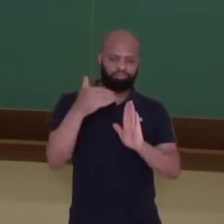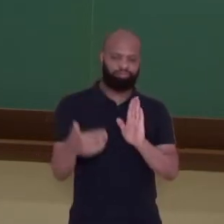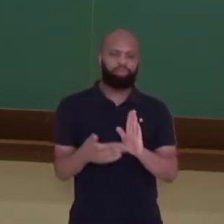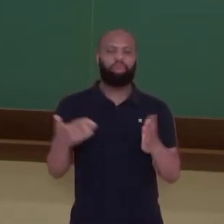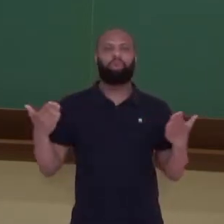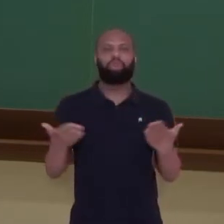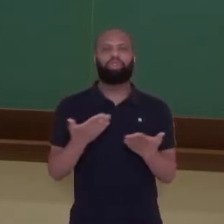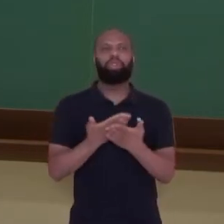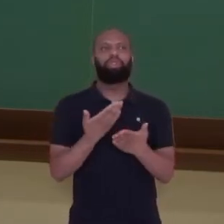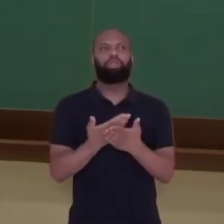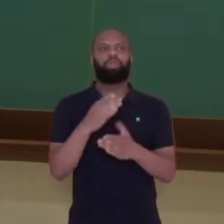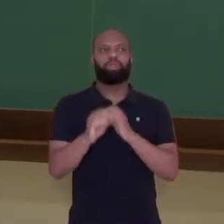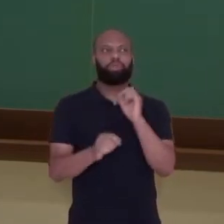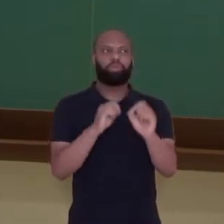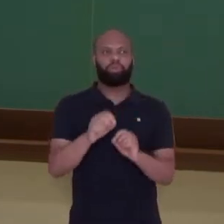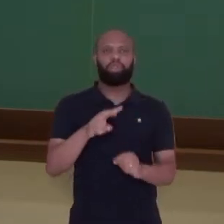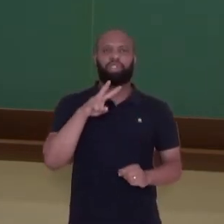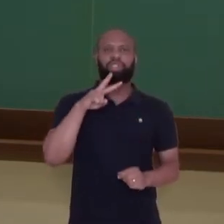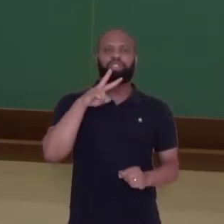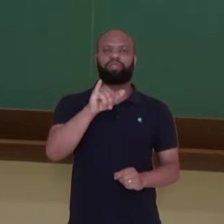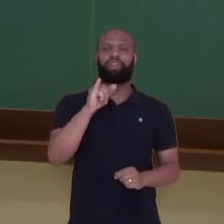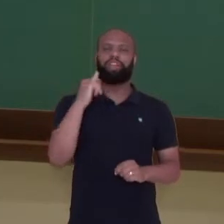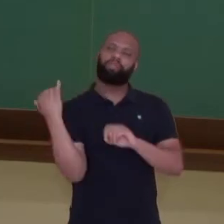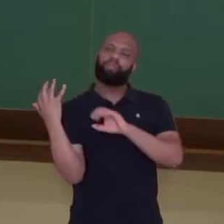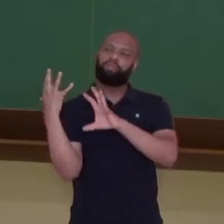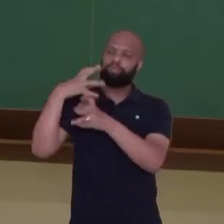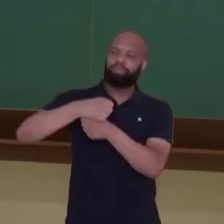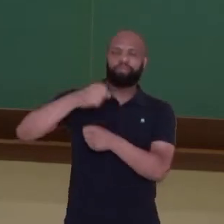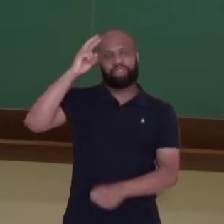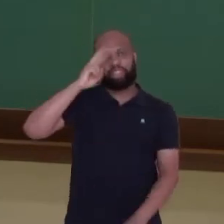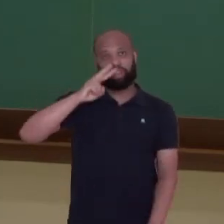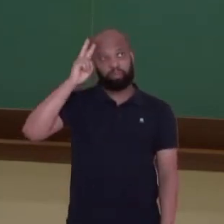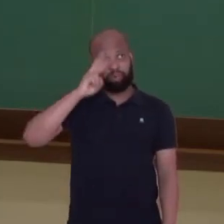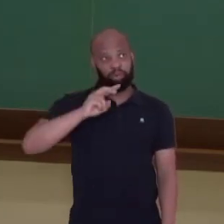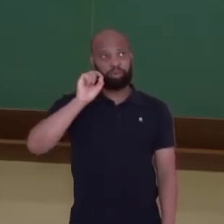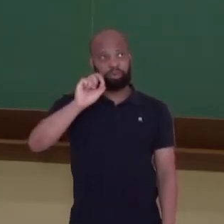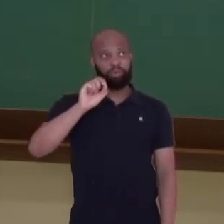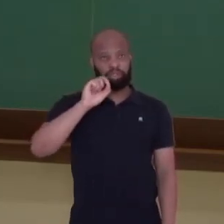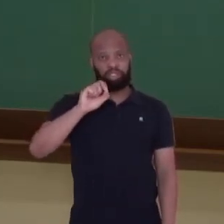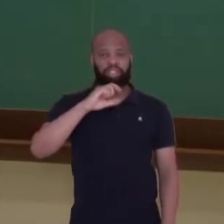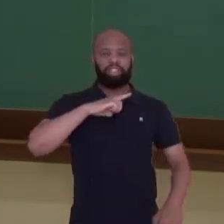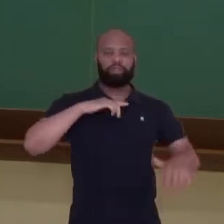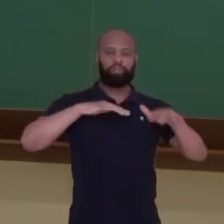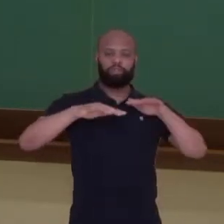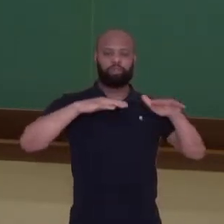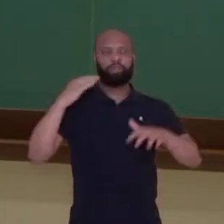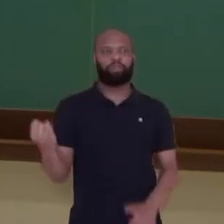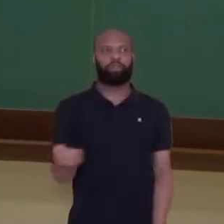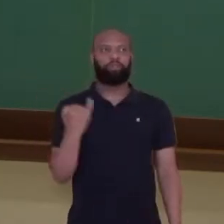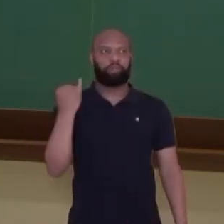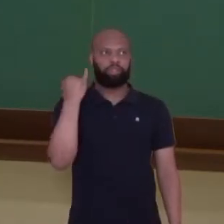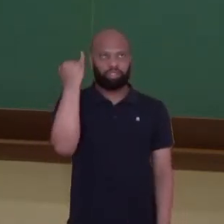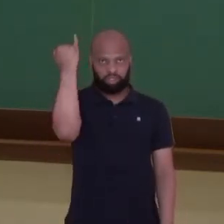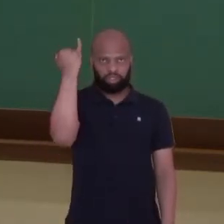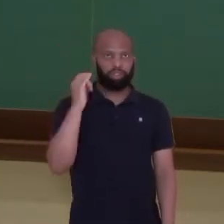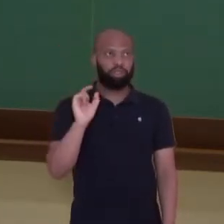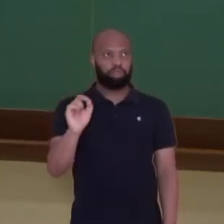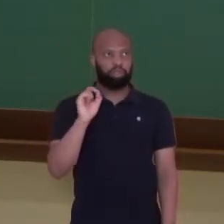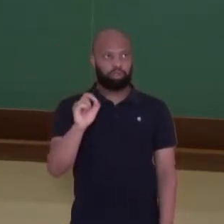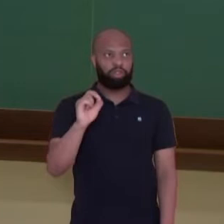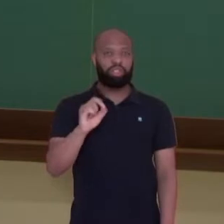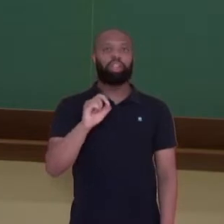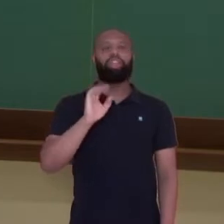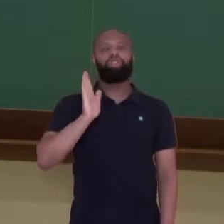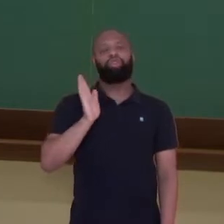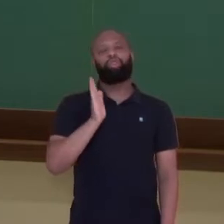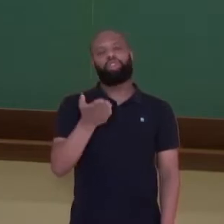Nessa aula, nós vamos retomar, nós vamos relembrar um movimento que o nosso planeta realiza. Nós